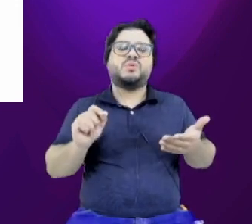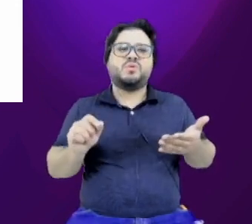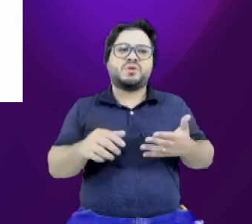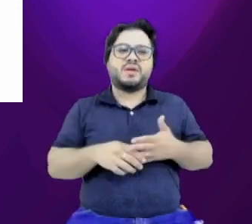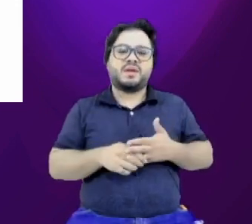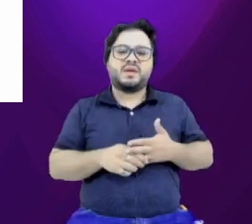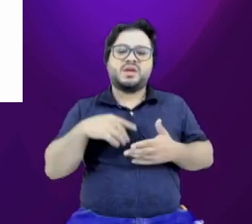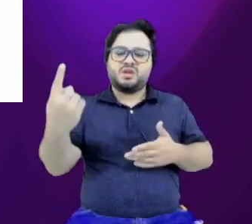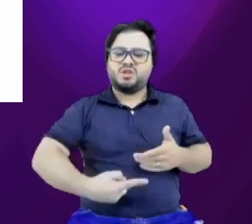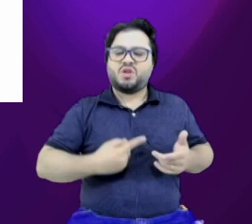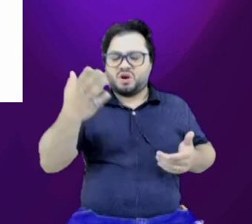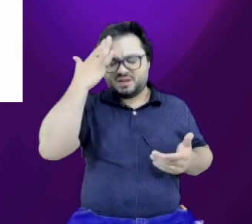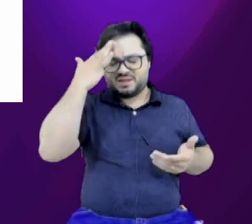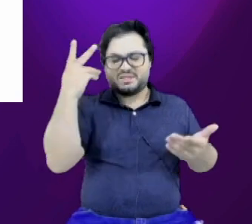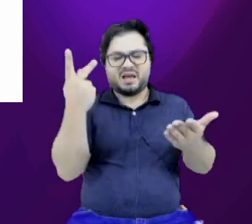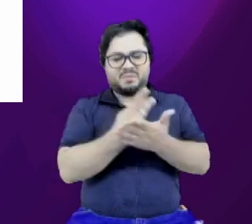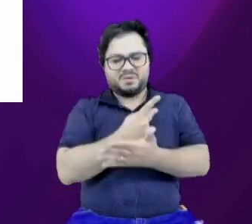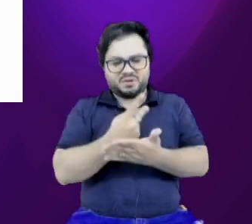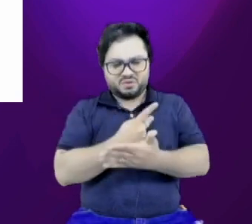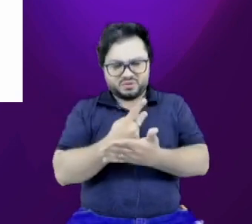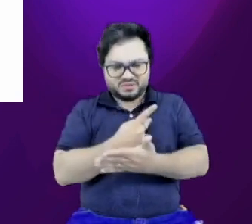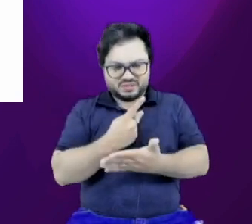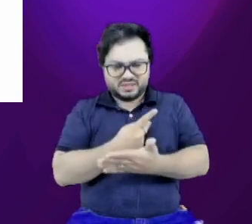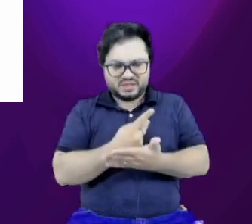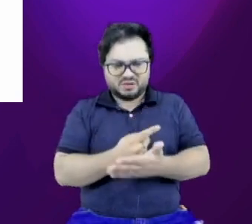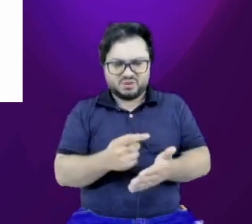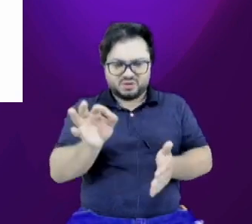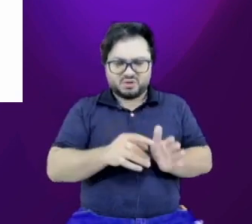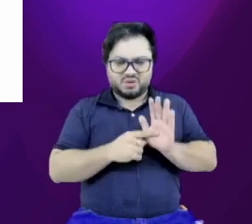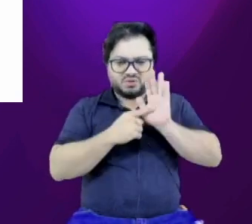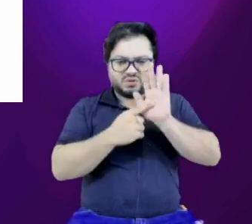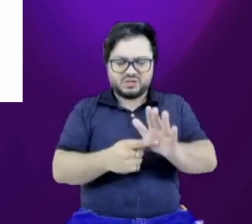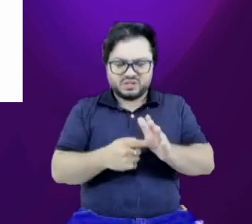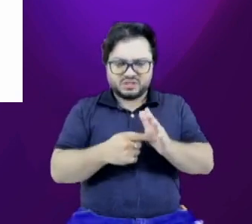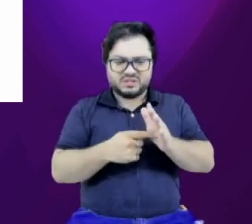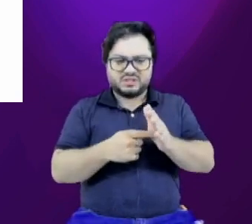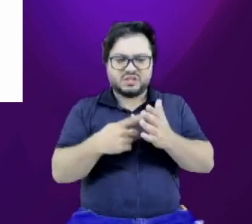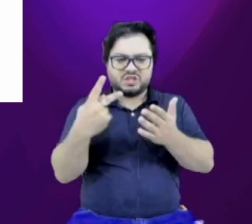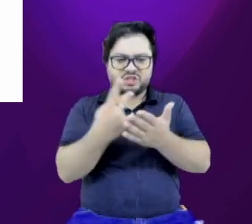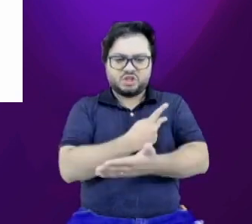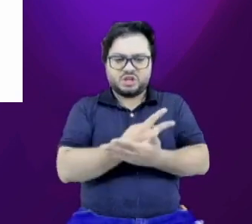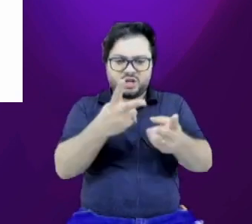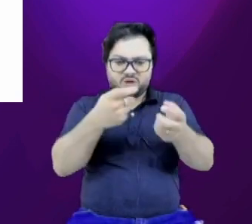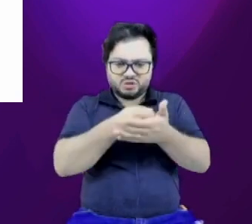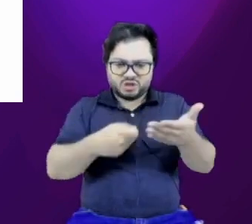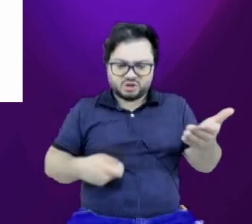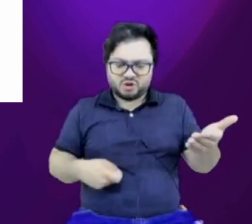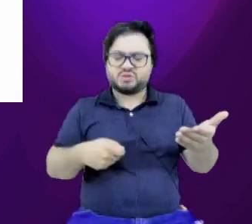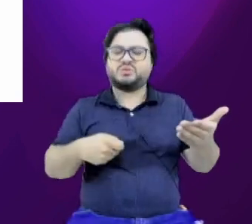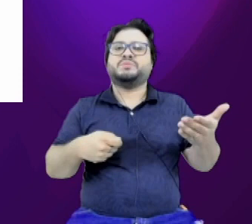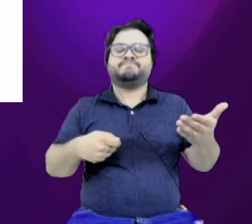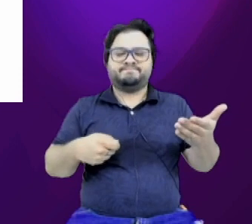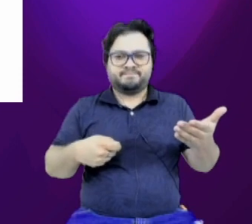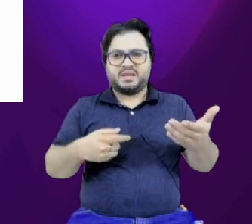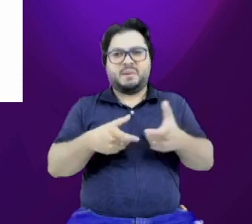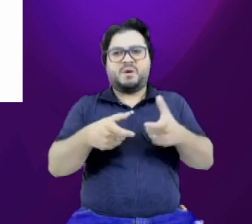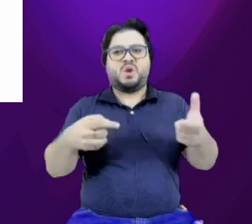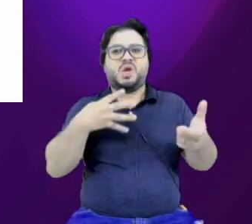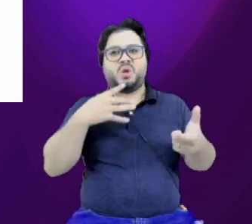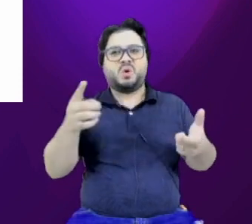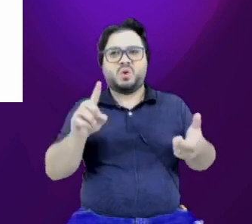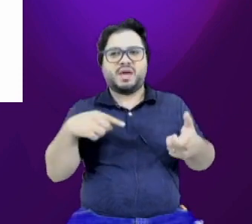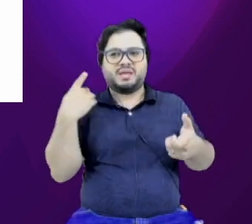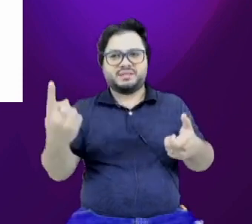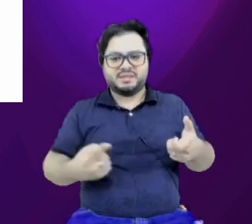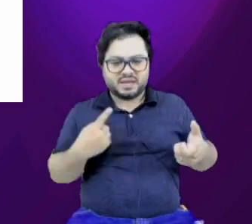sabemos que os índices de erros diagnósticos eles são desconhecidos, né? Que a